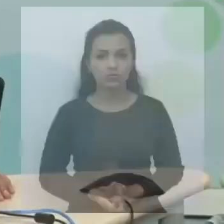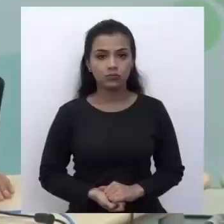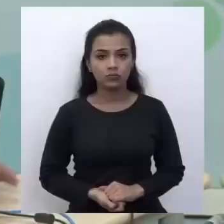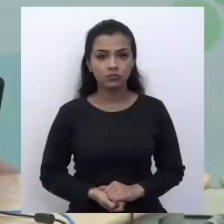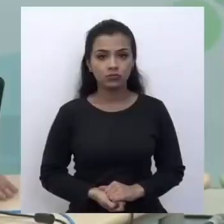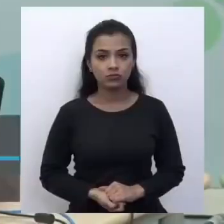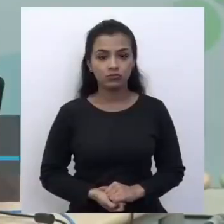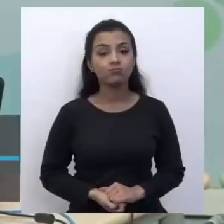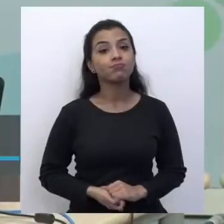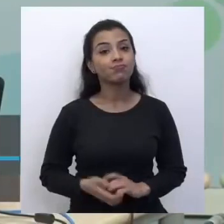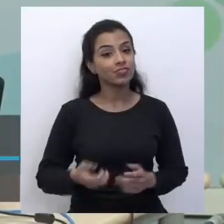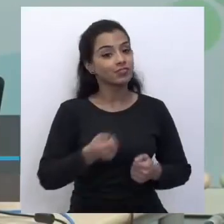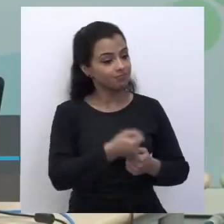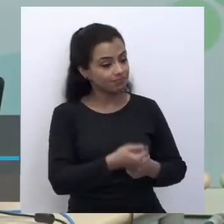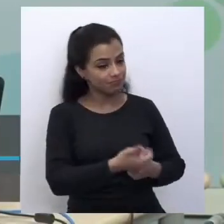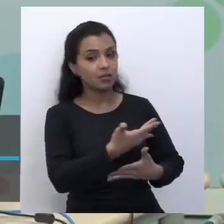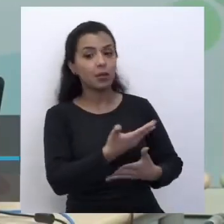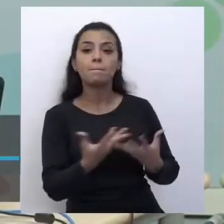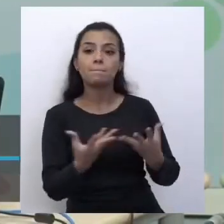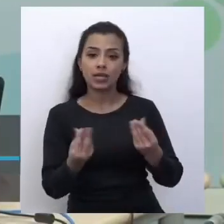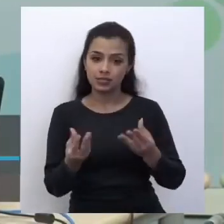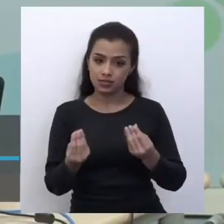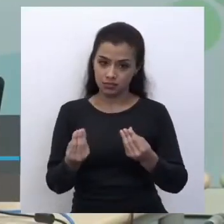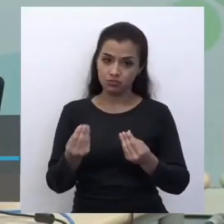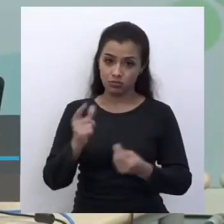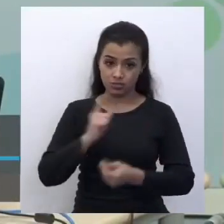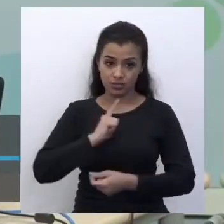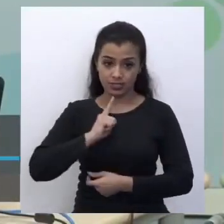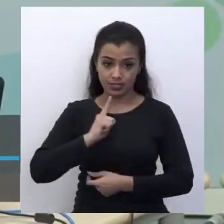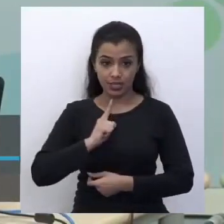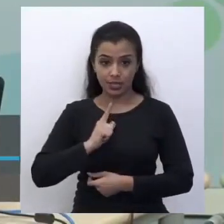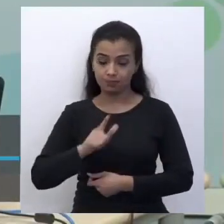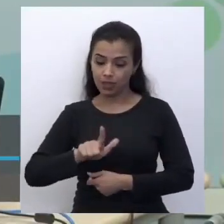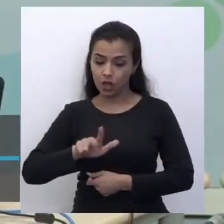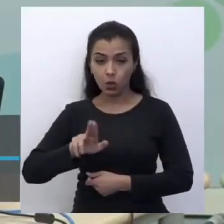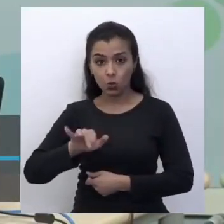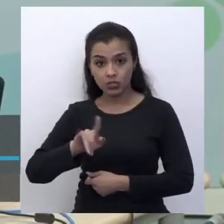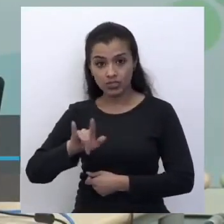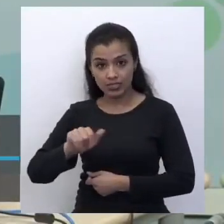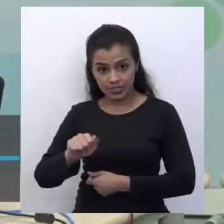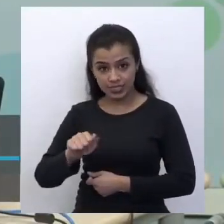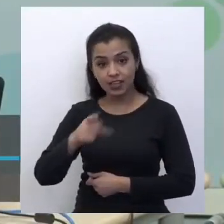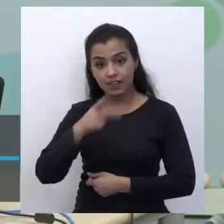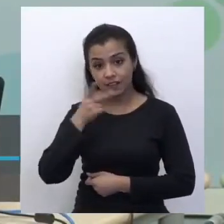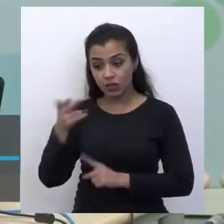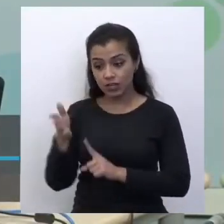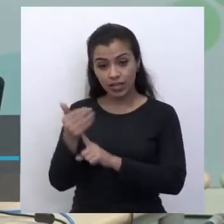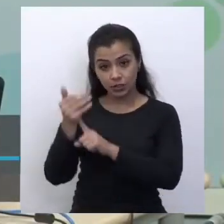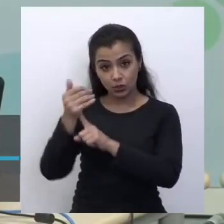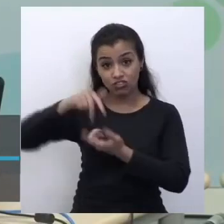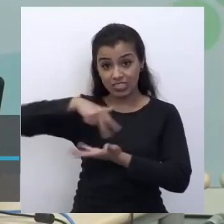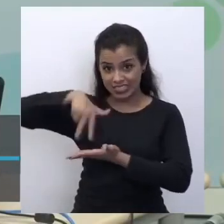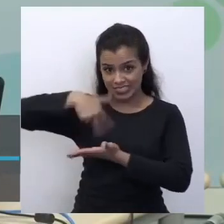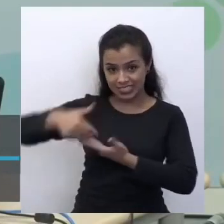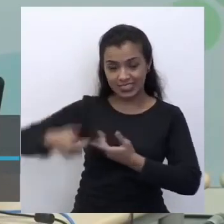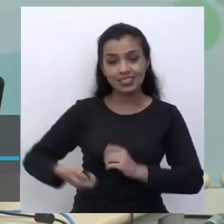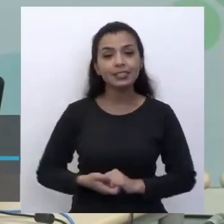Olha só, professora Fernanda, bastante interação aqui, tá? A Luzia citou tecnologia e dança.